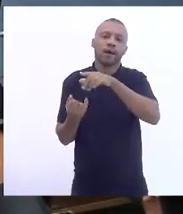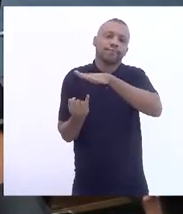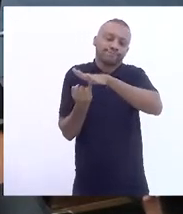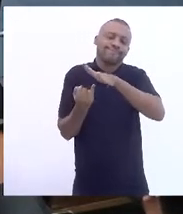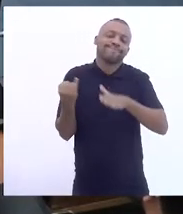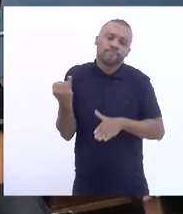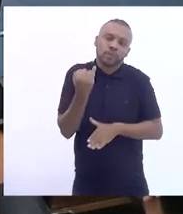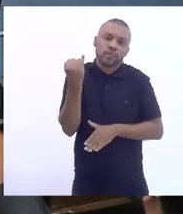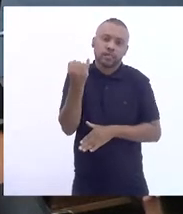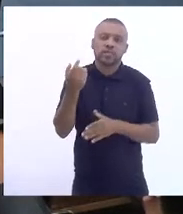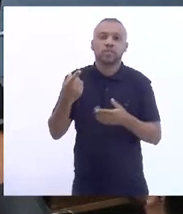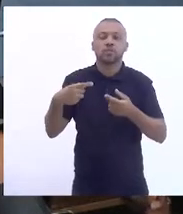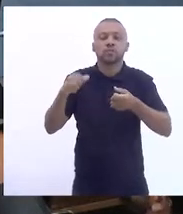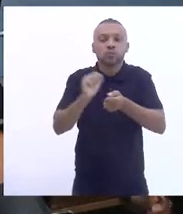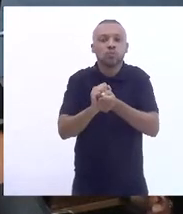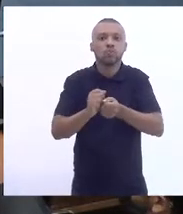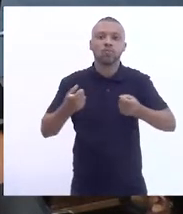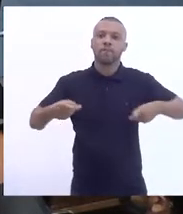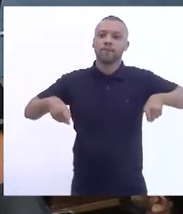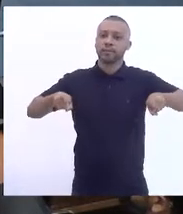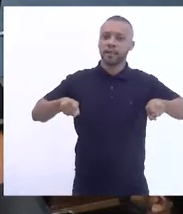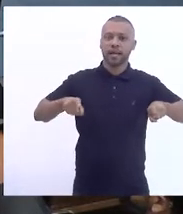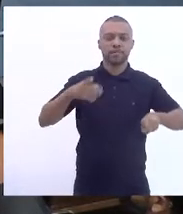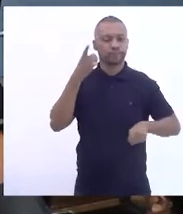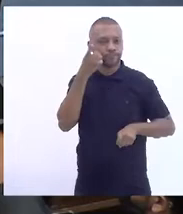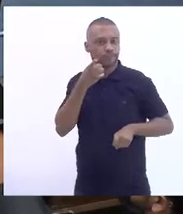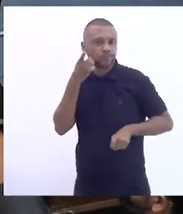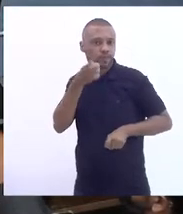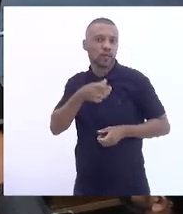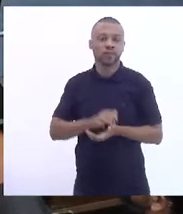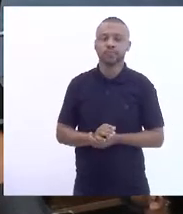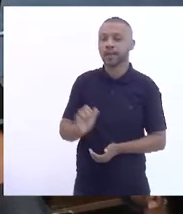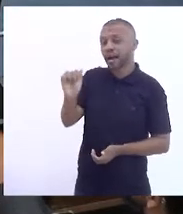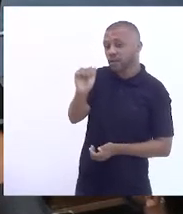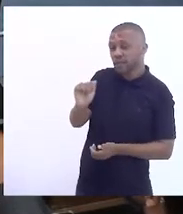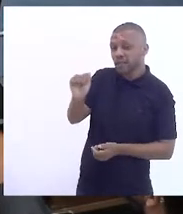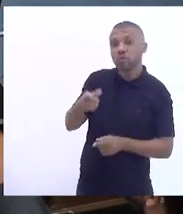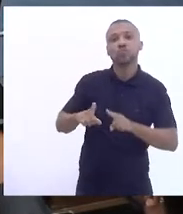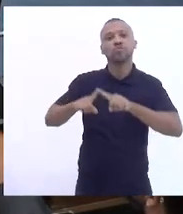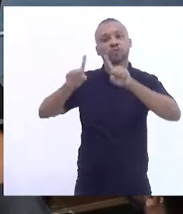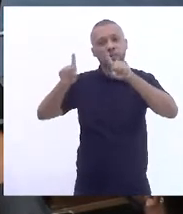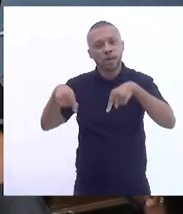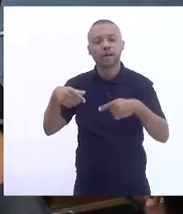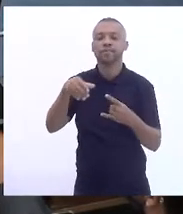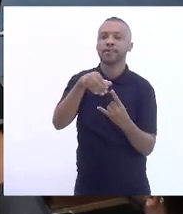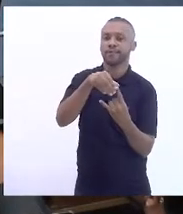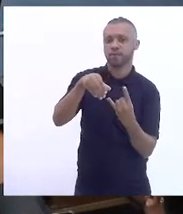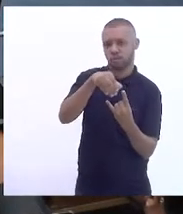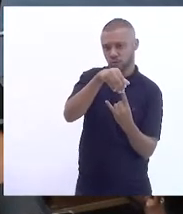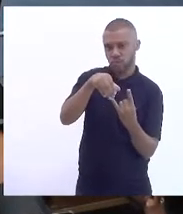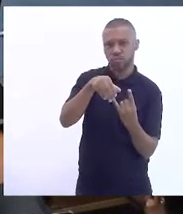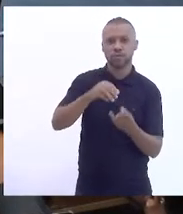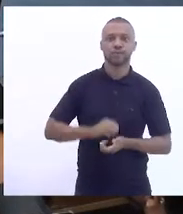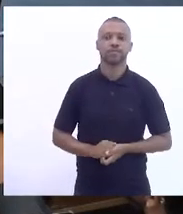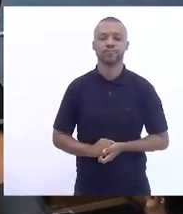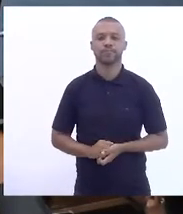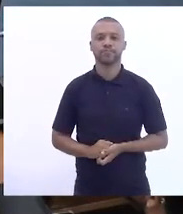parlamentares a Associação dos Funcionários da Fundação Oswaldo Cruz a